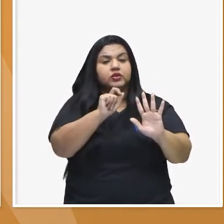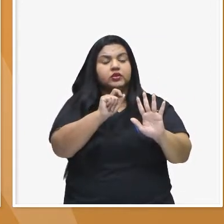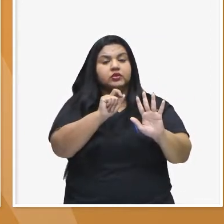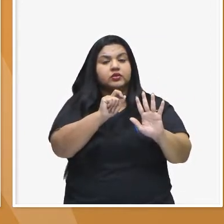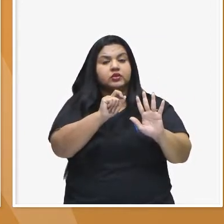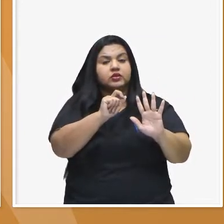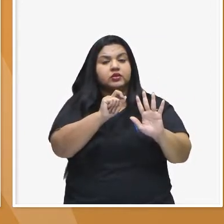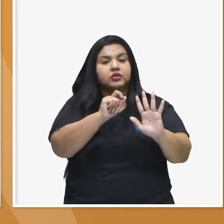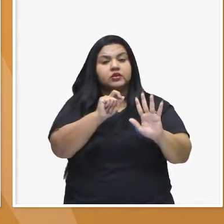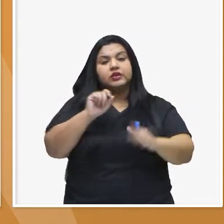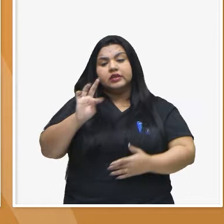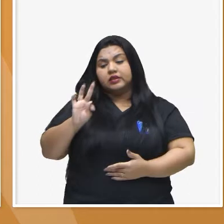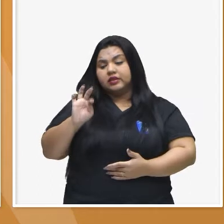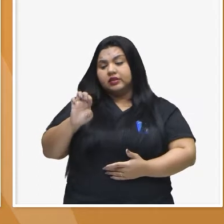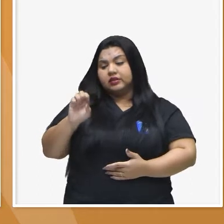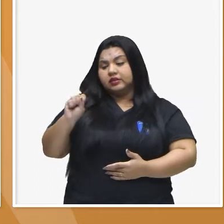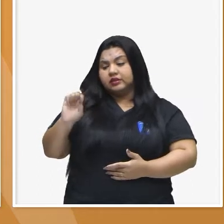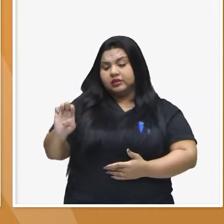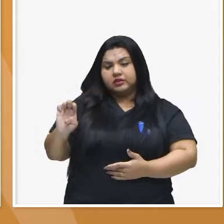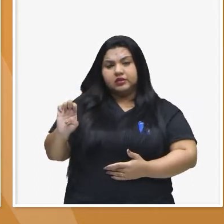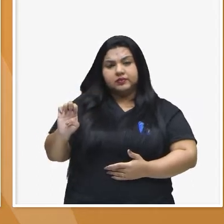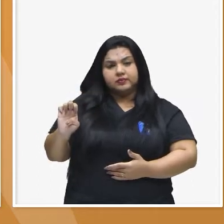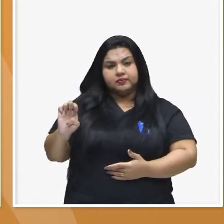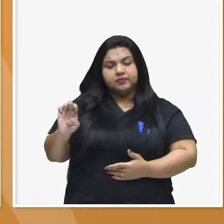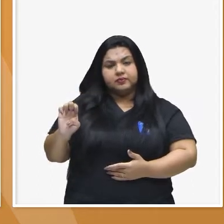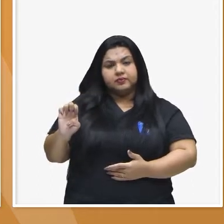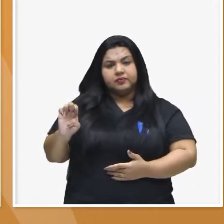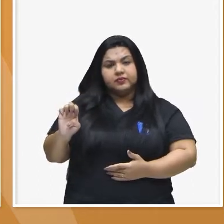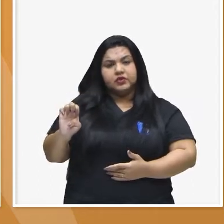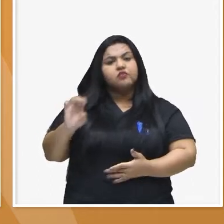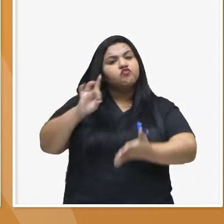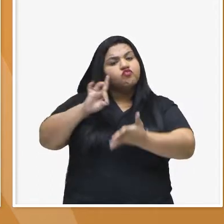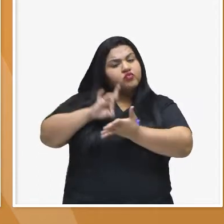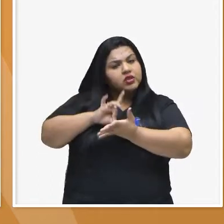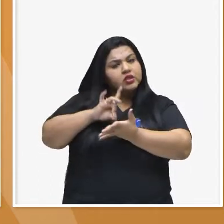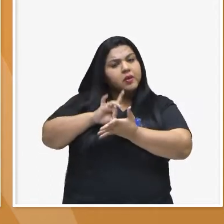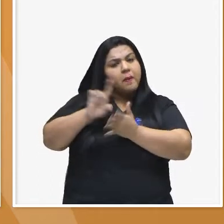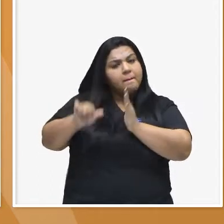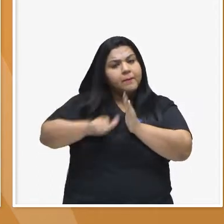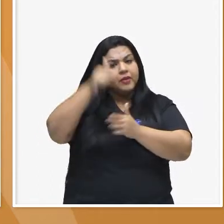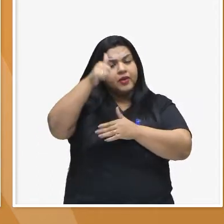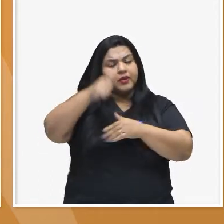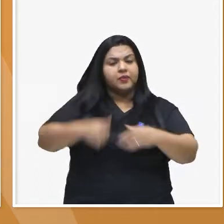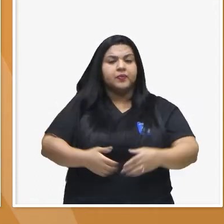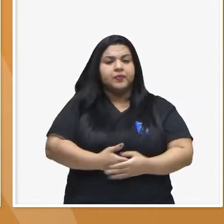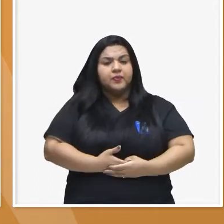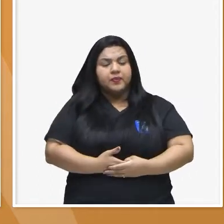de tese. De tese. É a afirmativa, a primeira afirmativa.